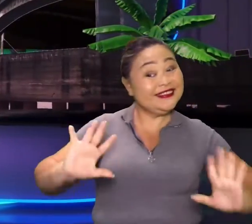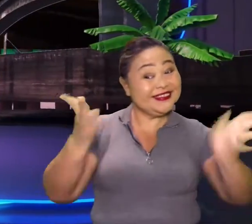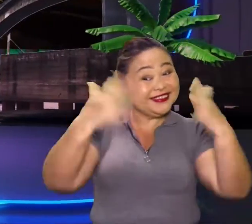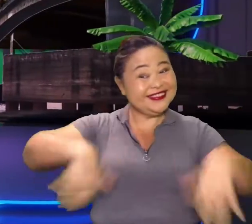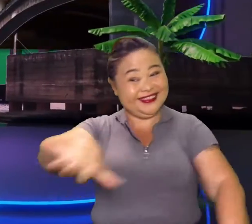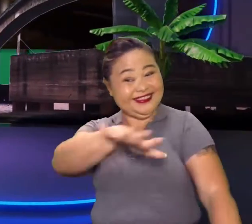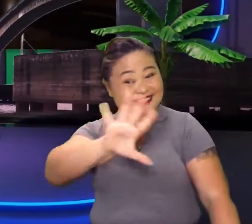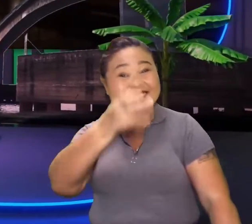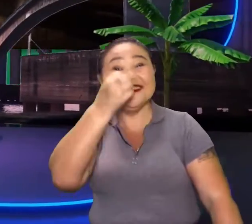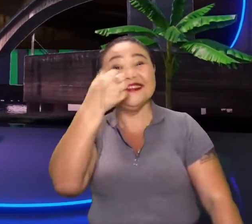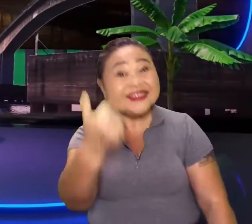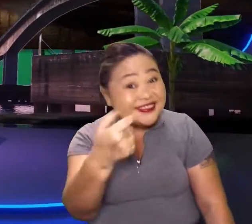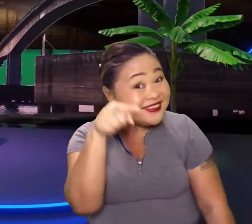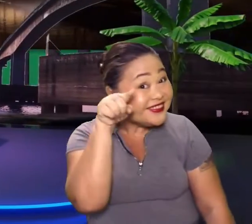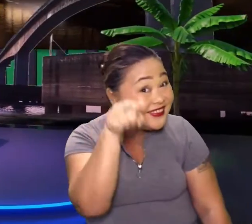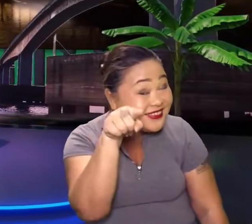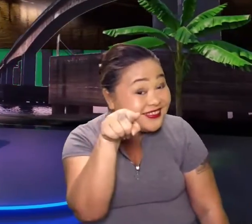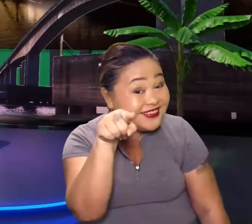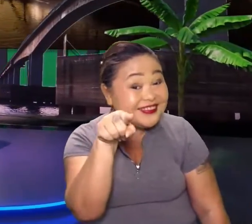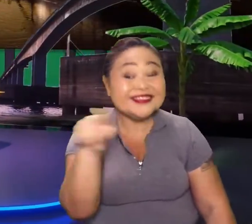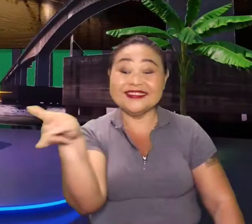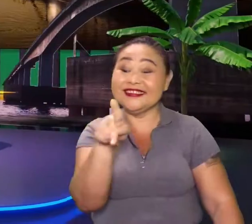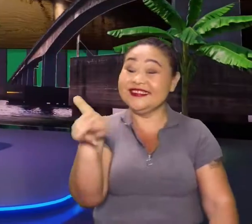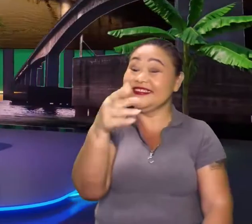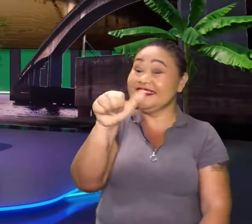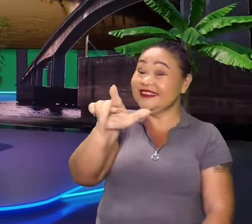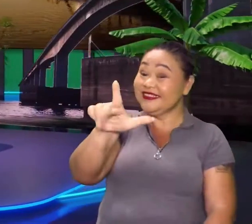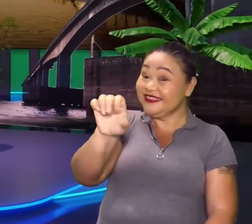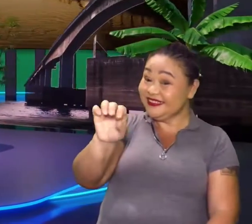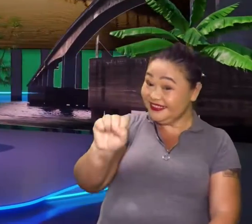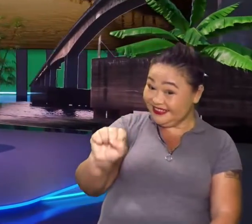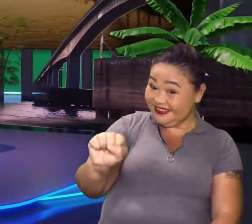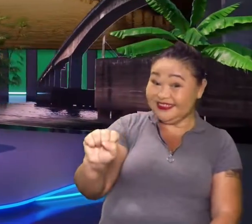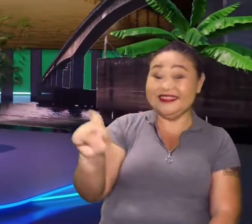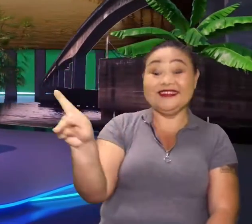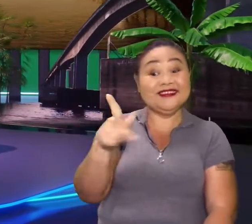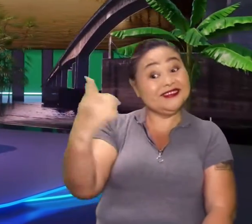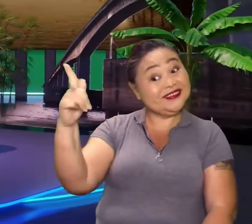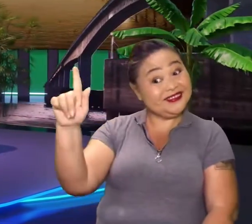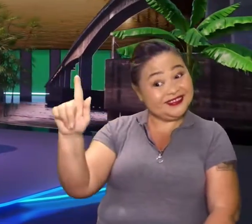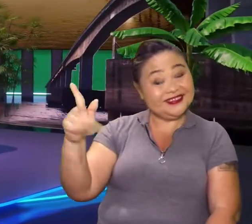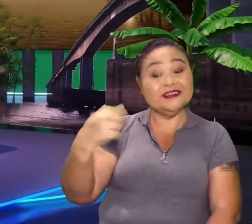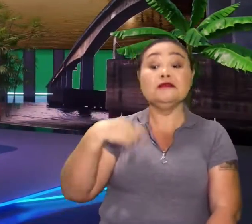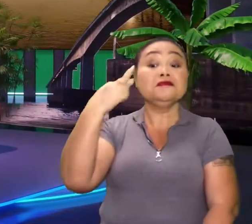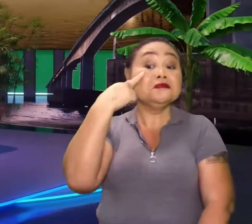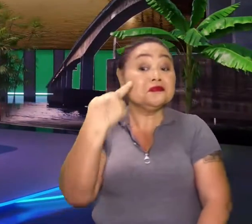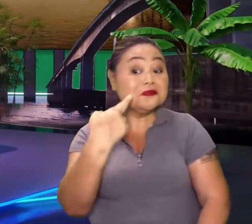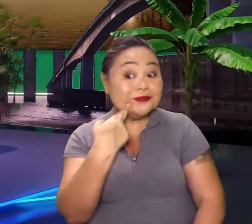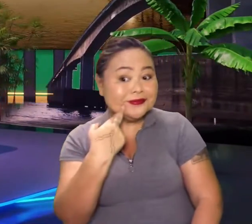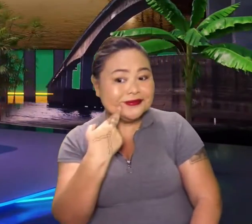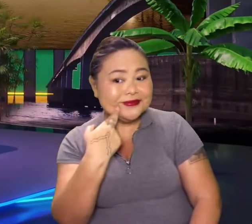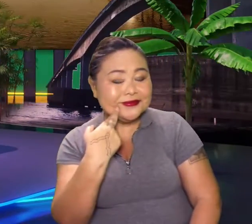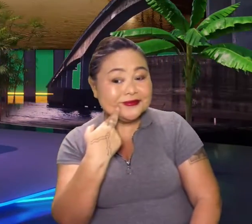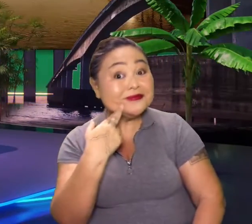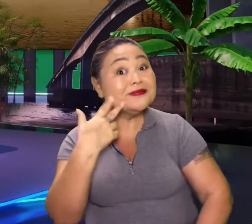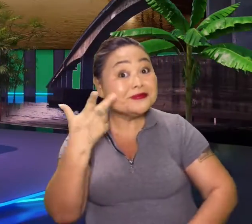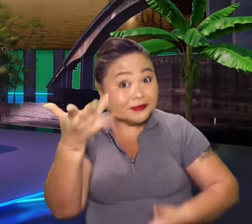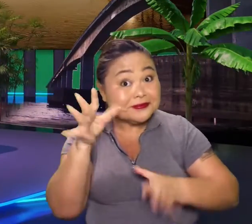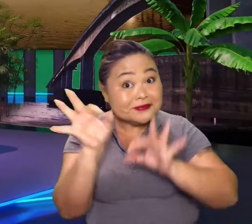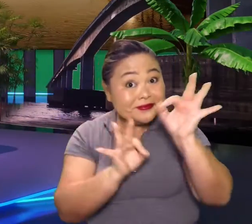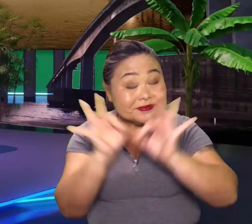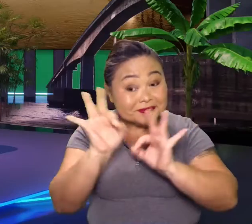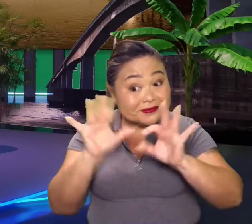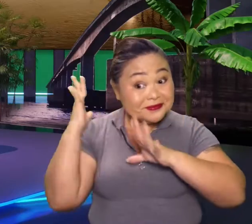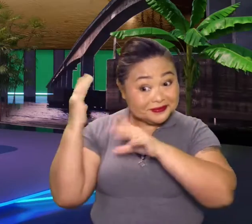Salve, salve galera, tudo bem com vocês? Professor Carlos Barros, professor de Geografia de Rondônia. Preparados